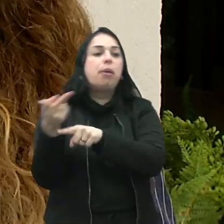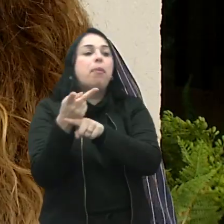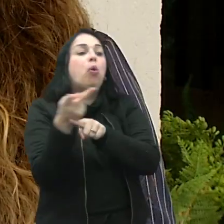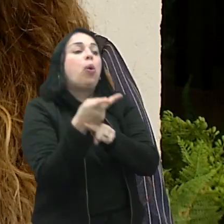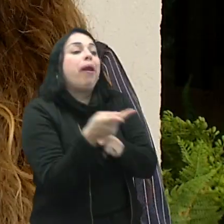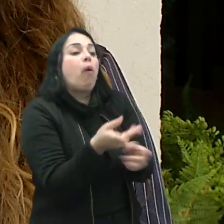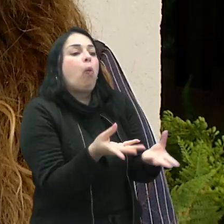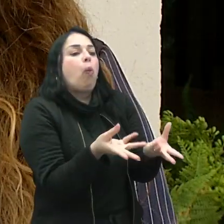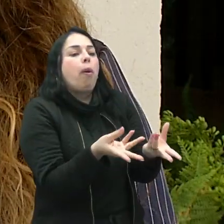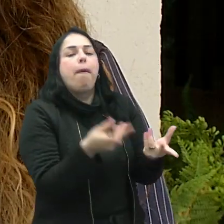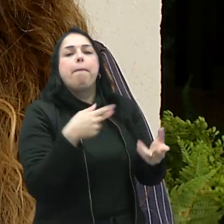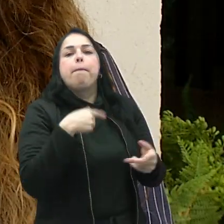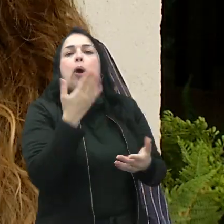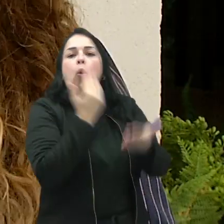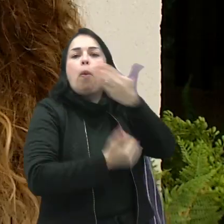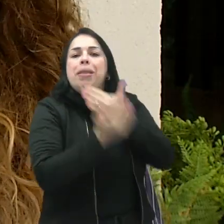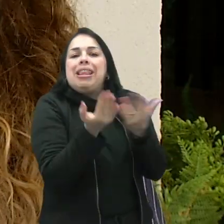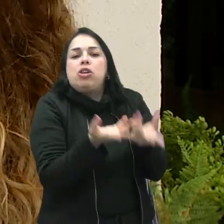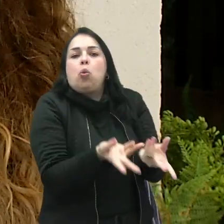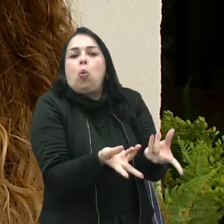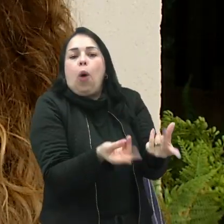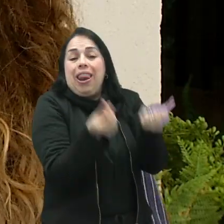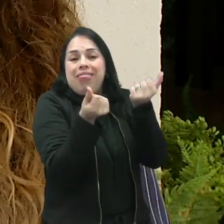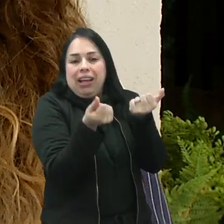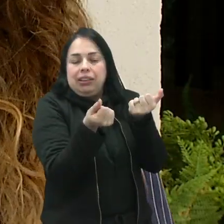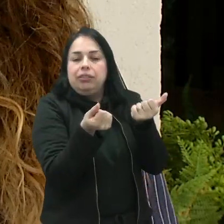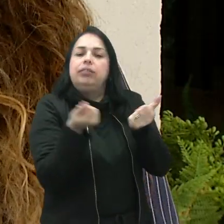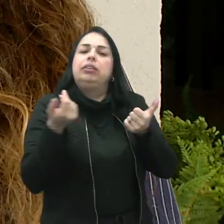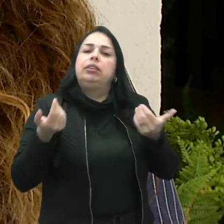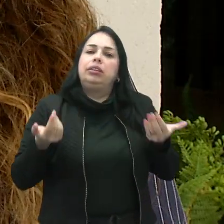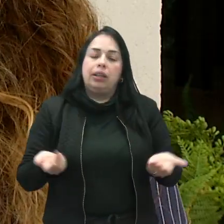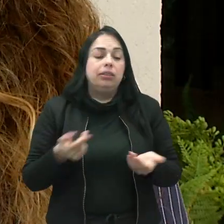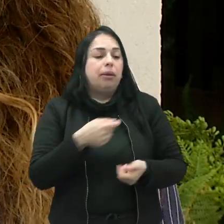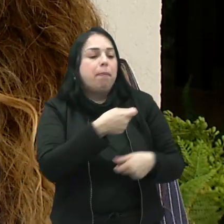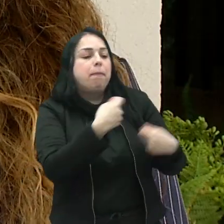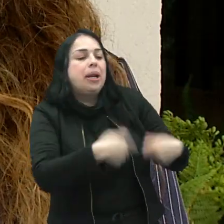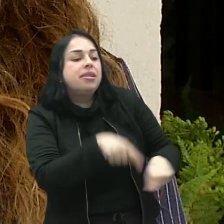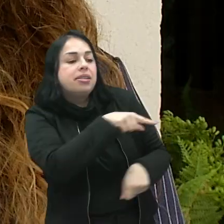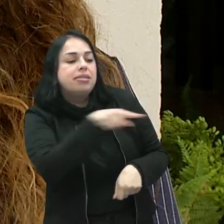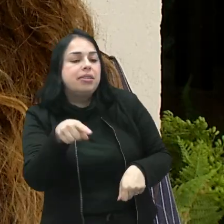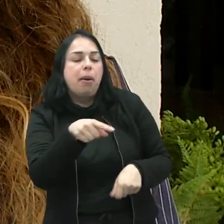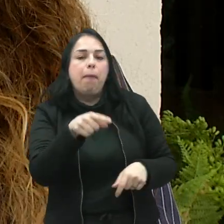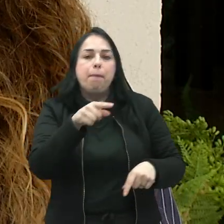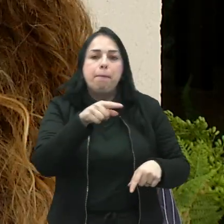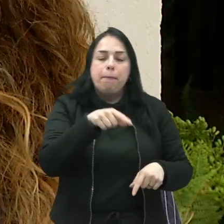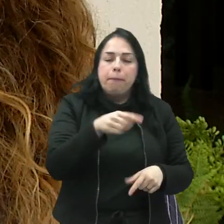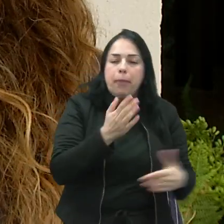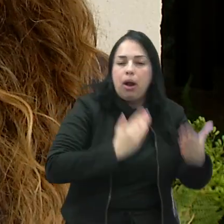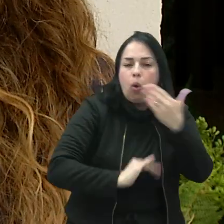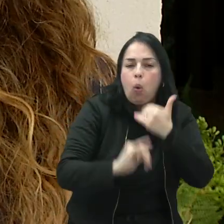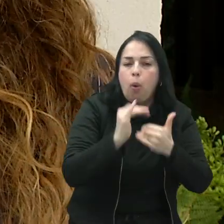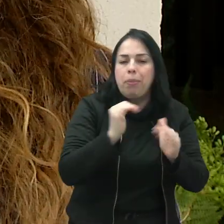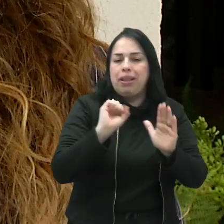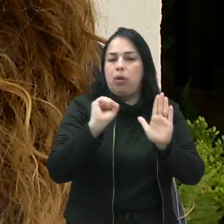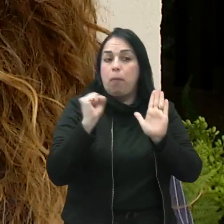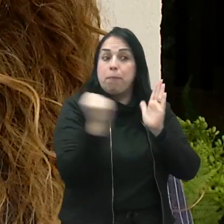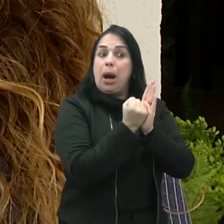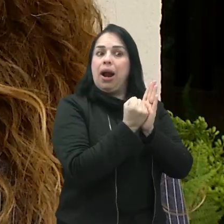por qualidade e por diferenciação. Então, assim, você precisa ter um